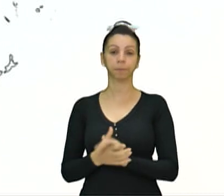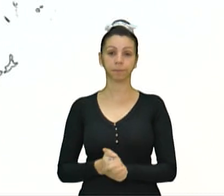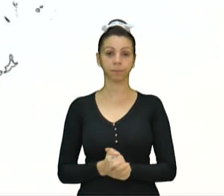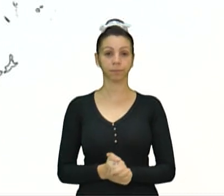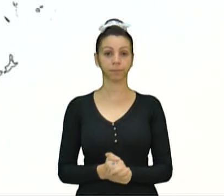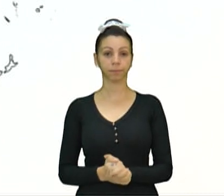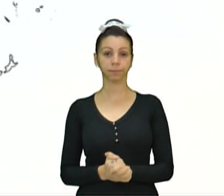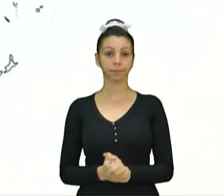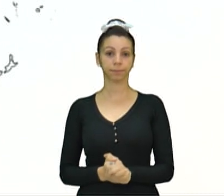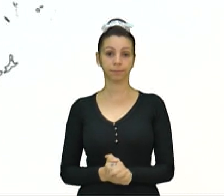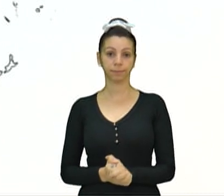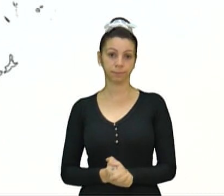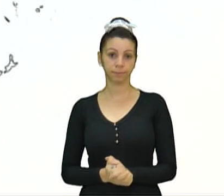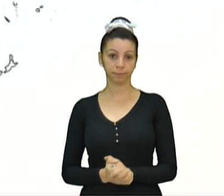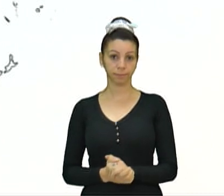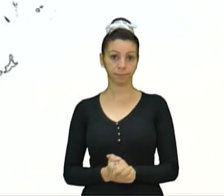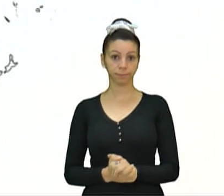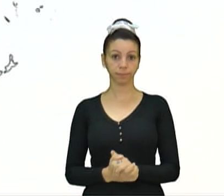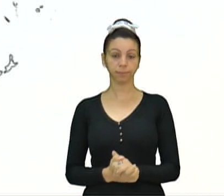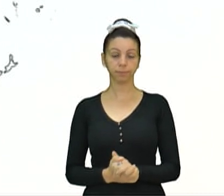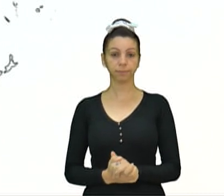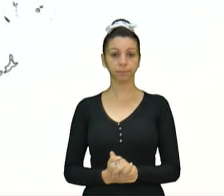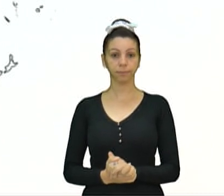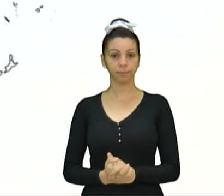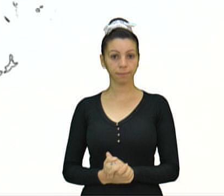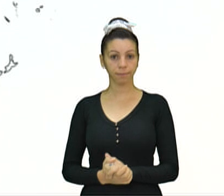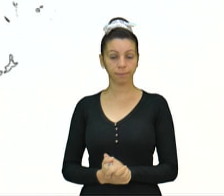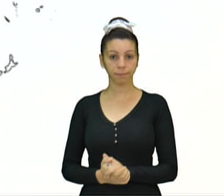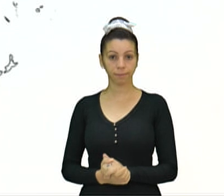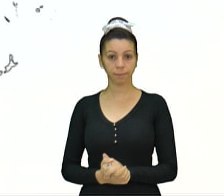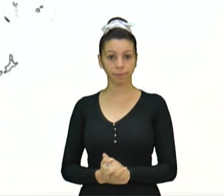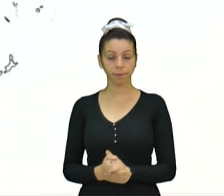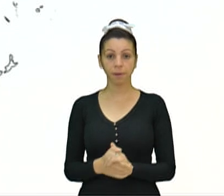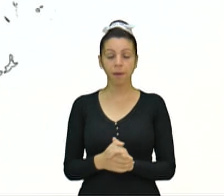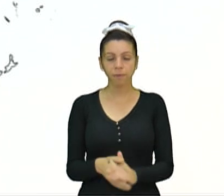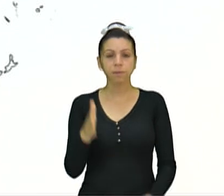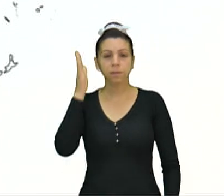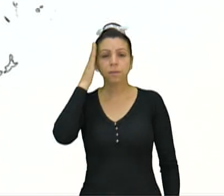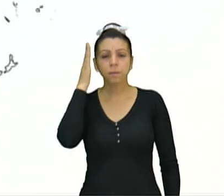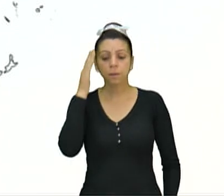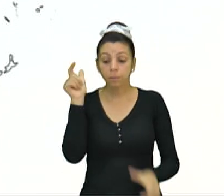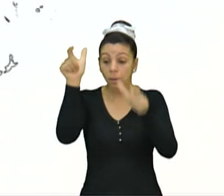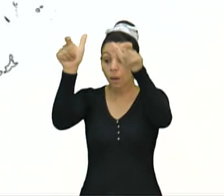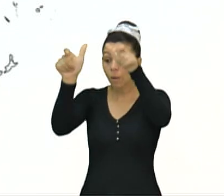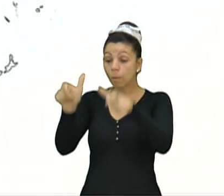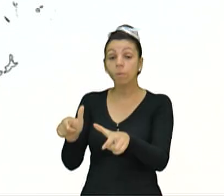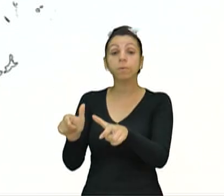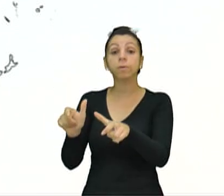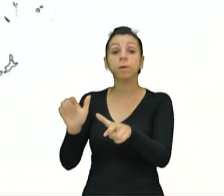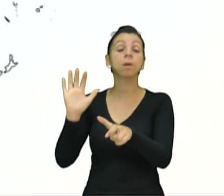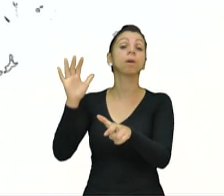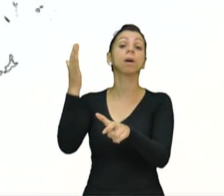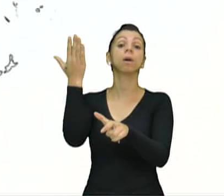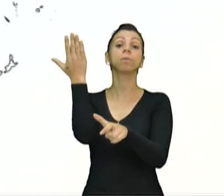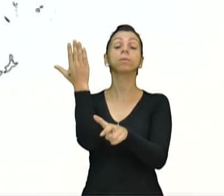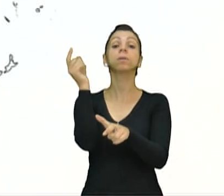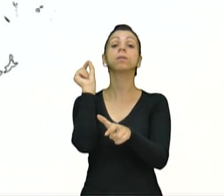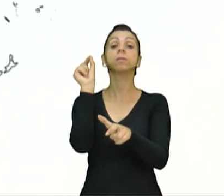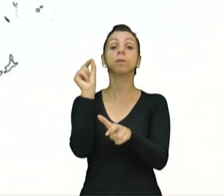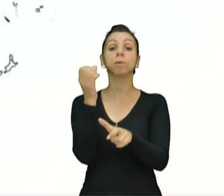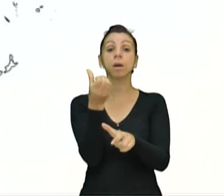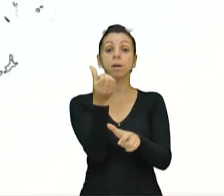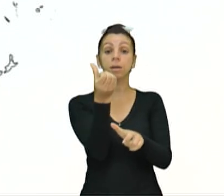Olympics Games were held? Por acaso você sabe onde que aconteceu as 6 últimas